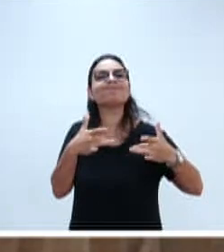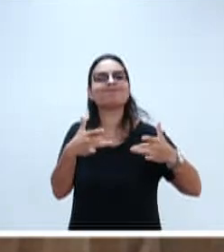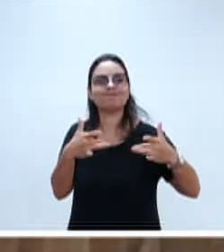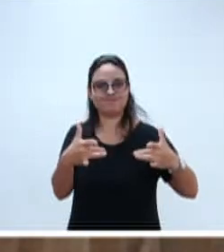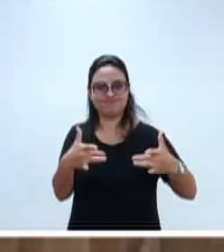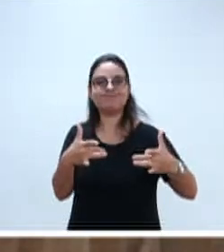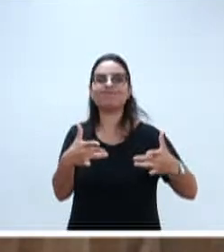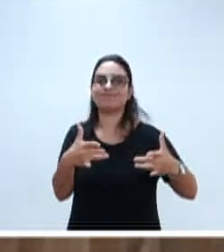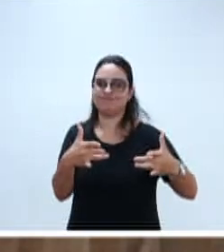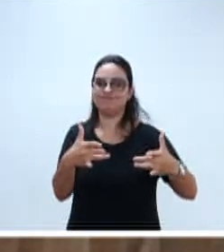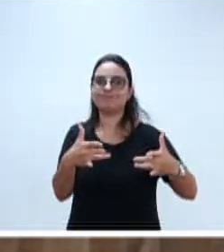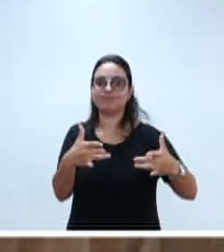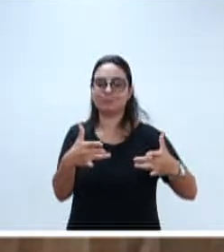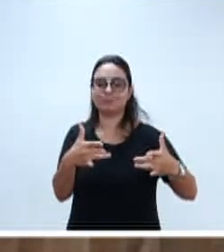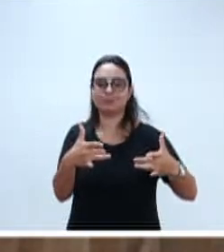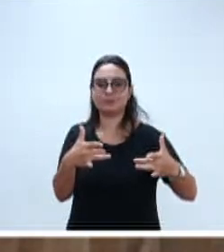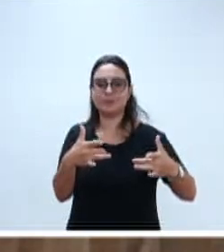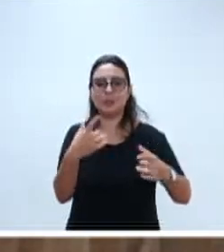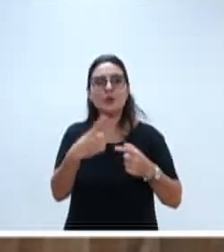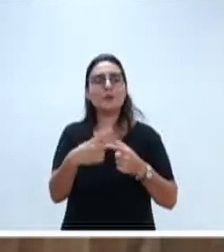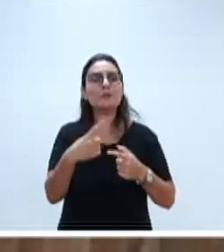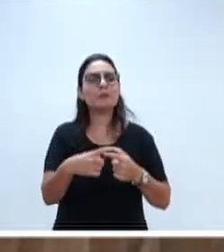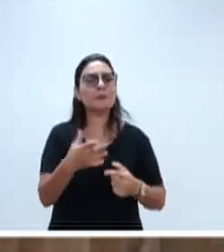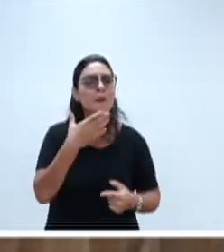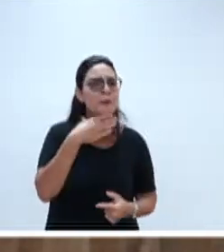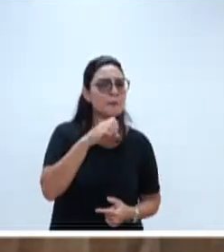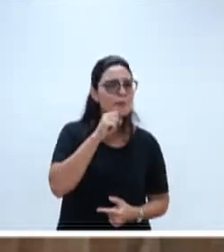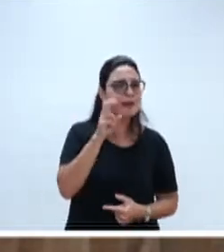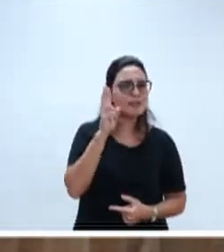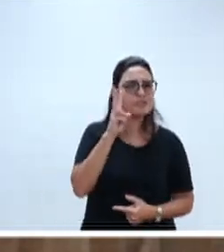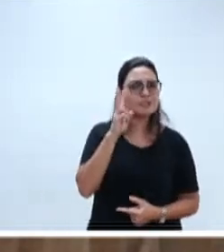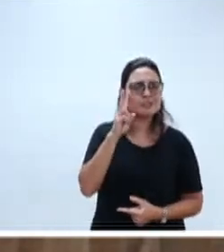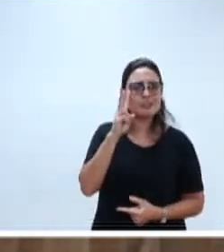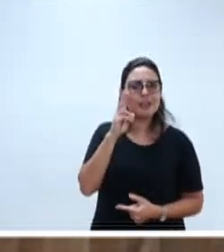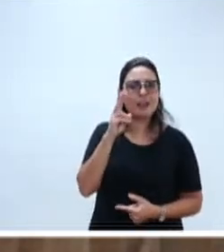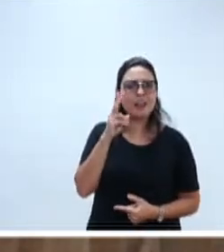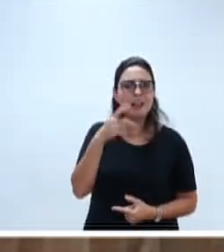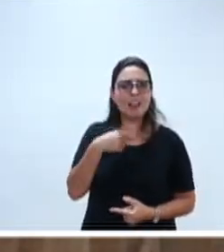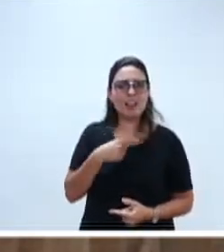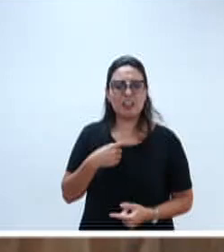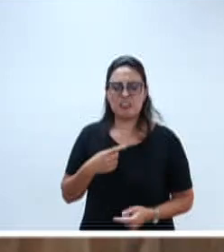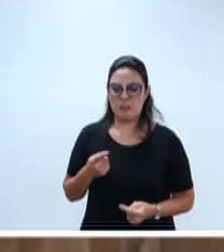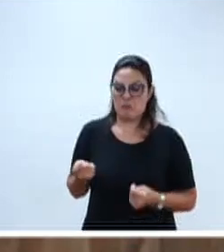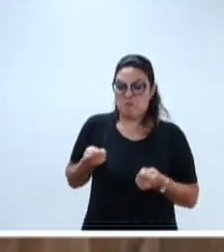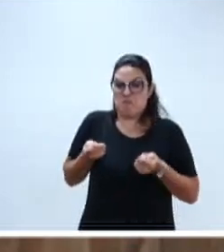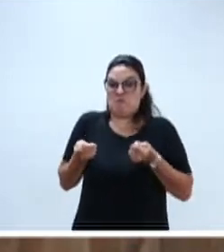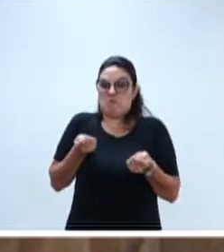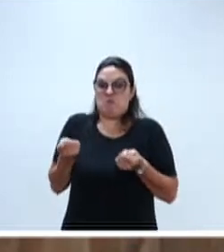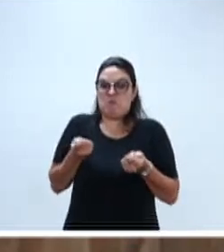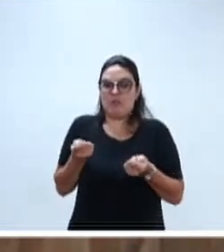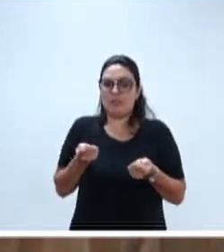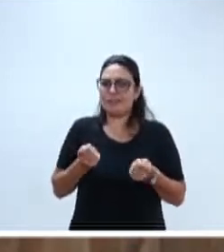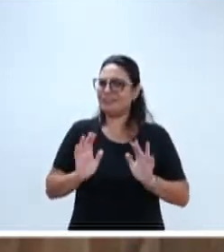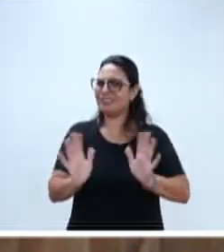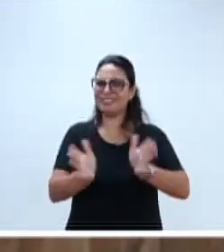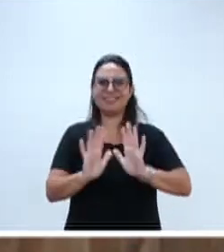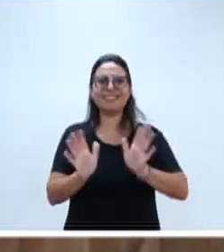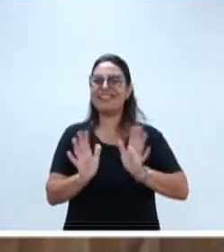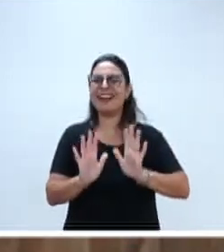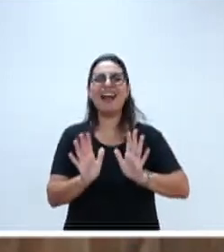Ele manda, olha, matem o bezerro cevado, tragam roupa, alparcas,